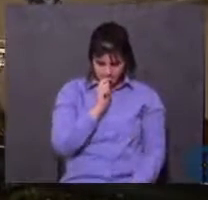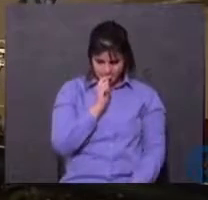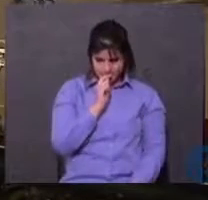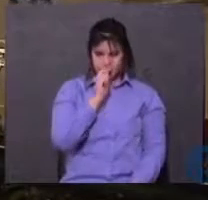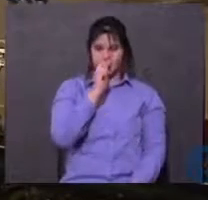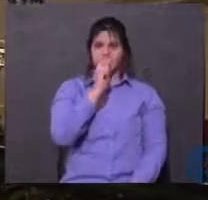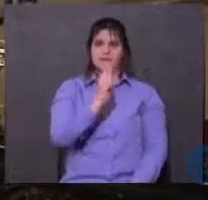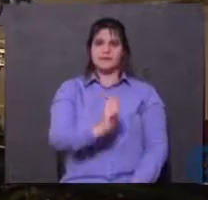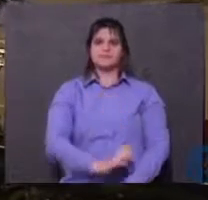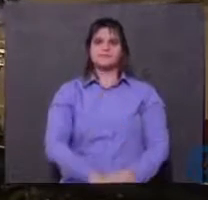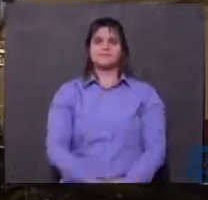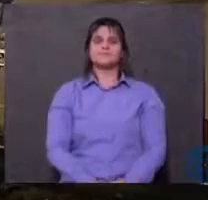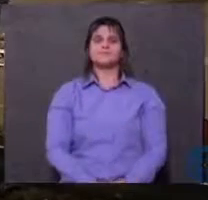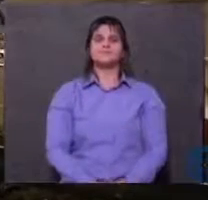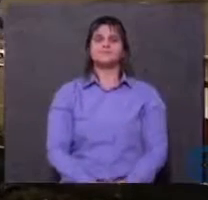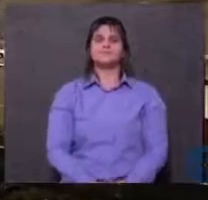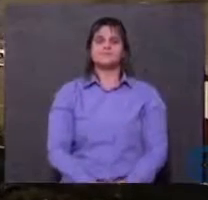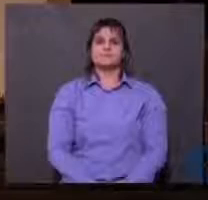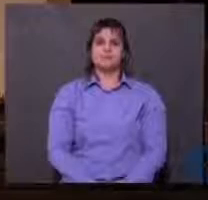Amen.